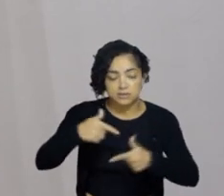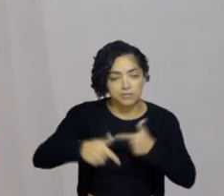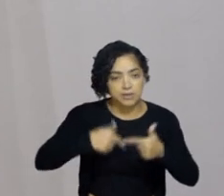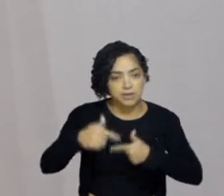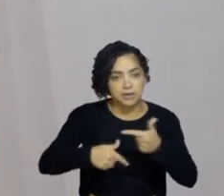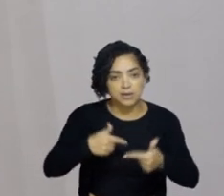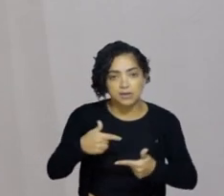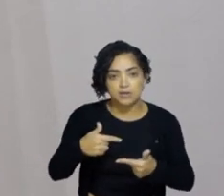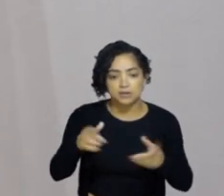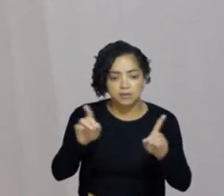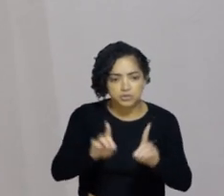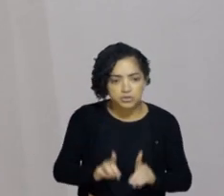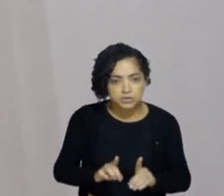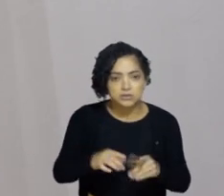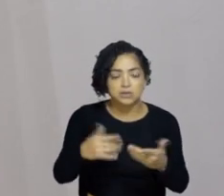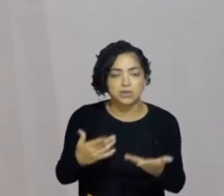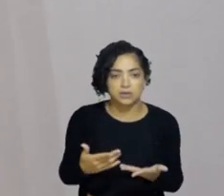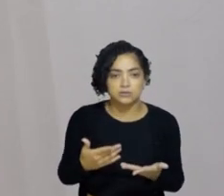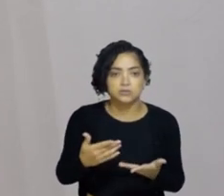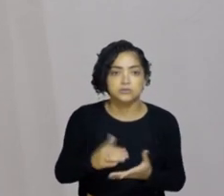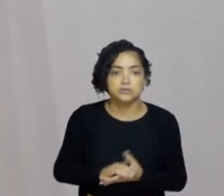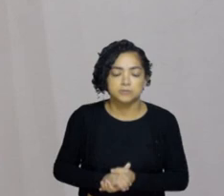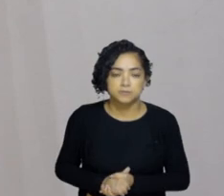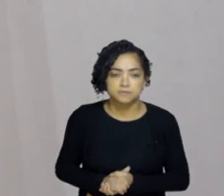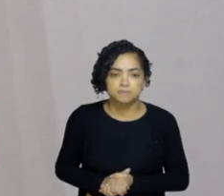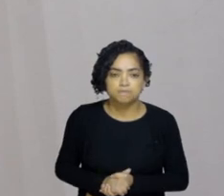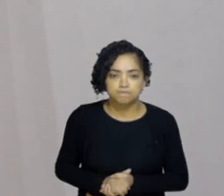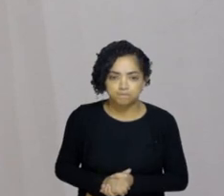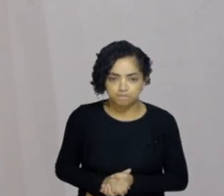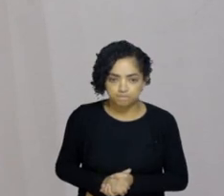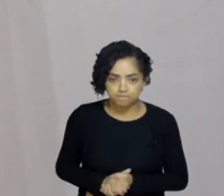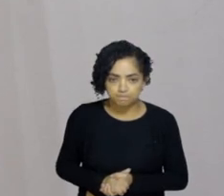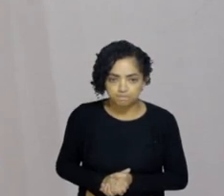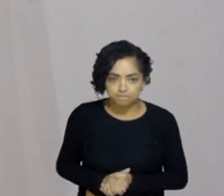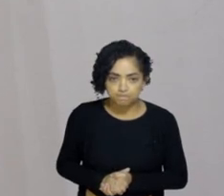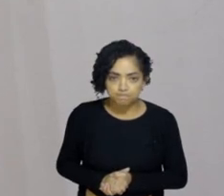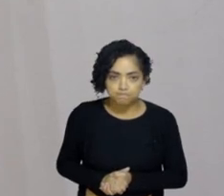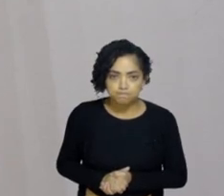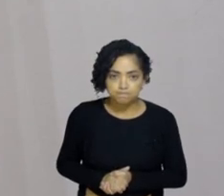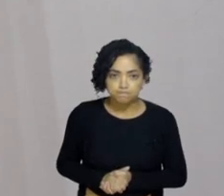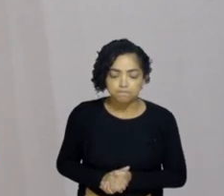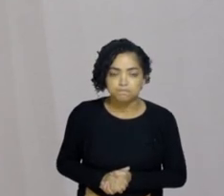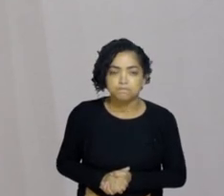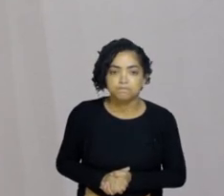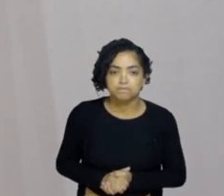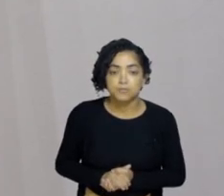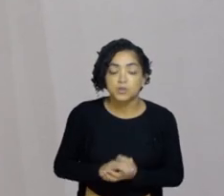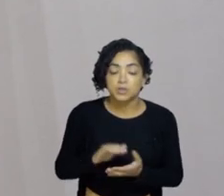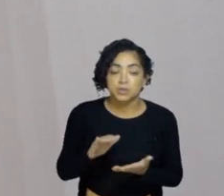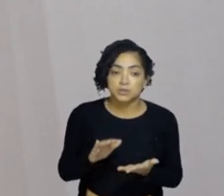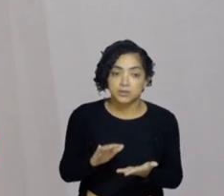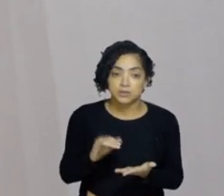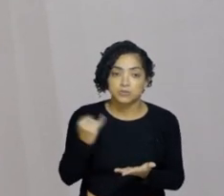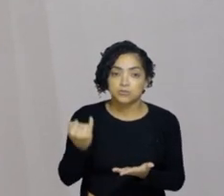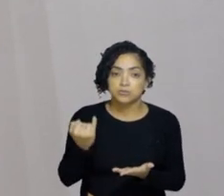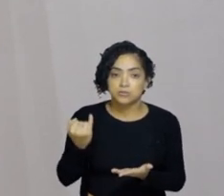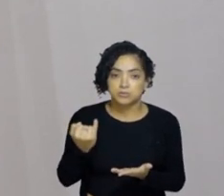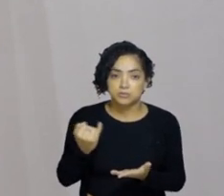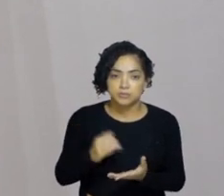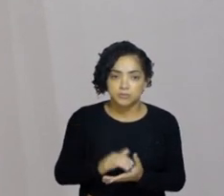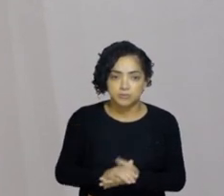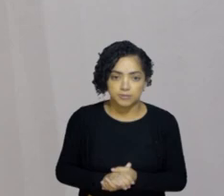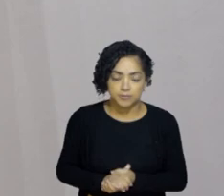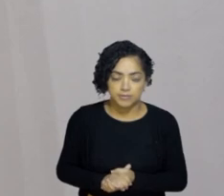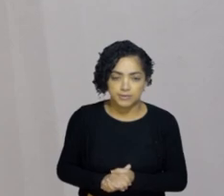a tua vida, honrar teus antepassados. E ir para frente. Essa questão é importante, presidente. Uma